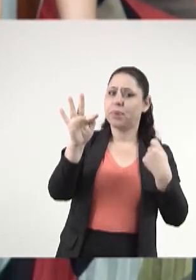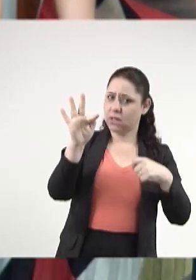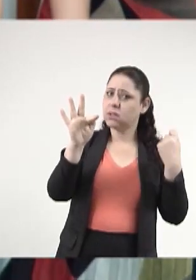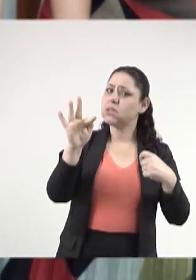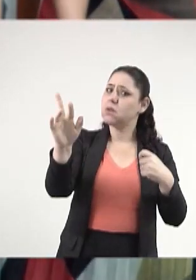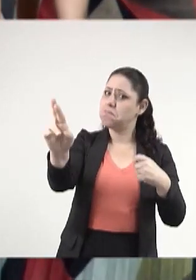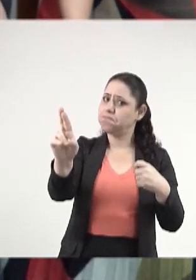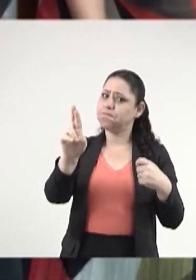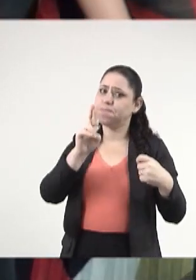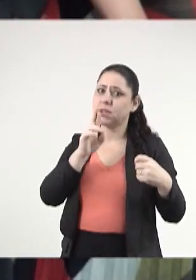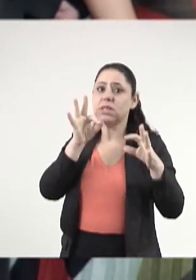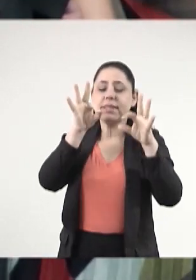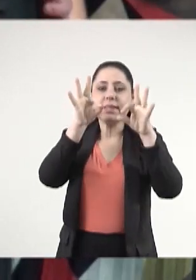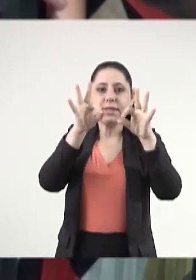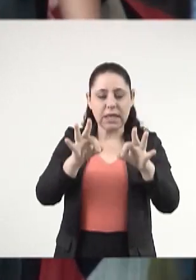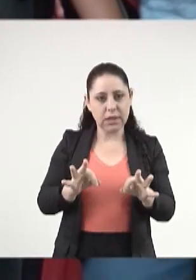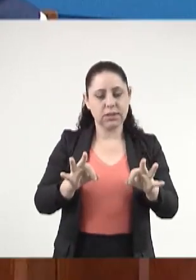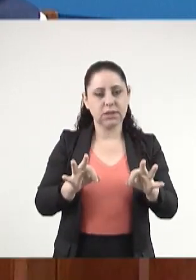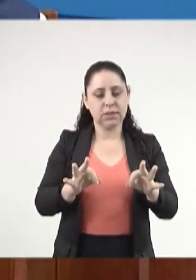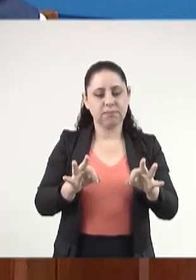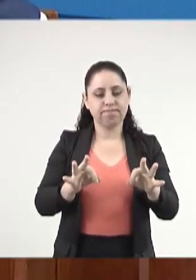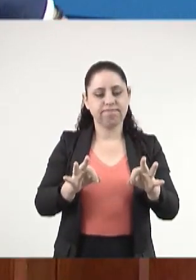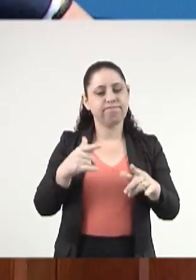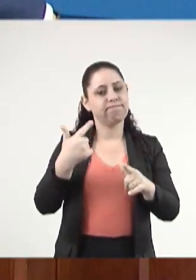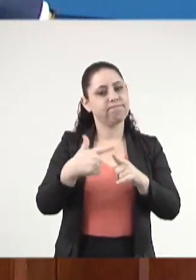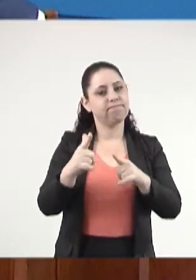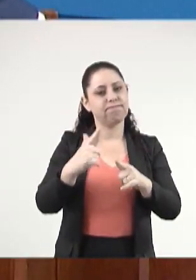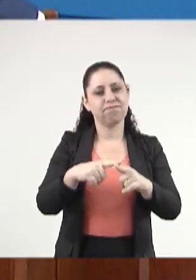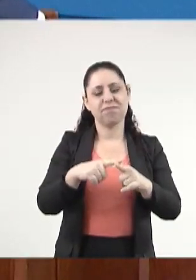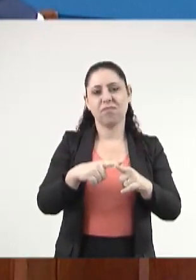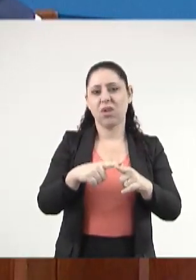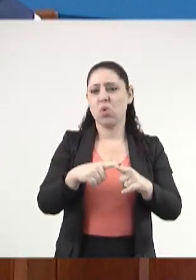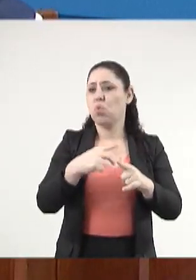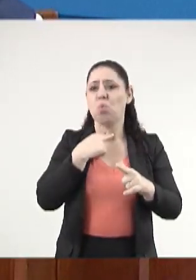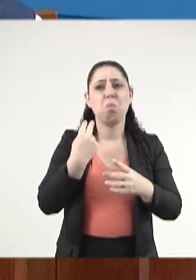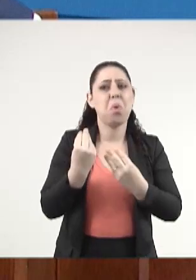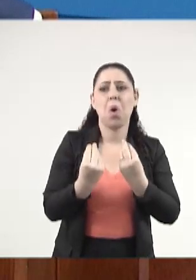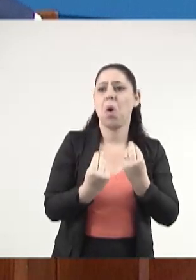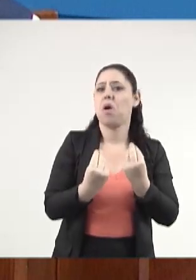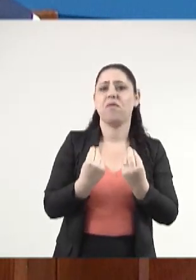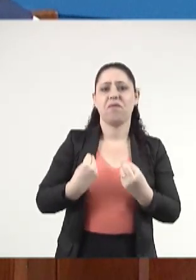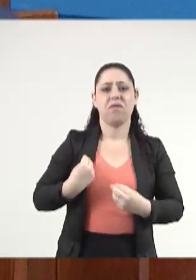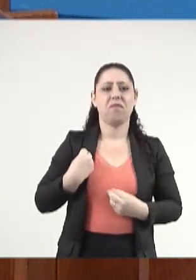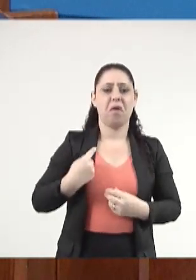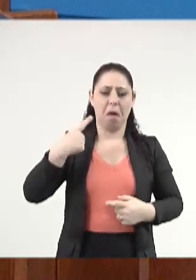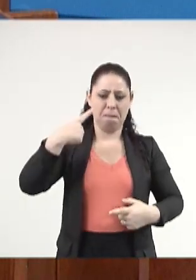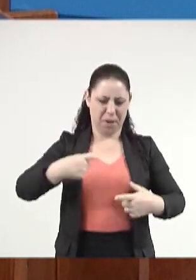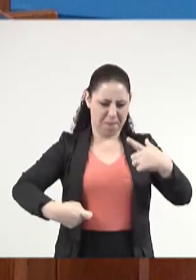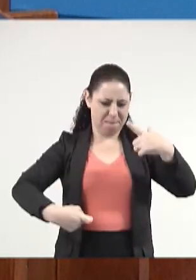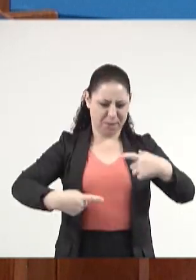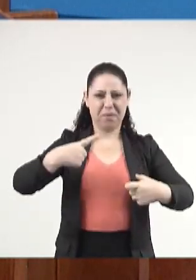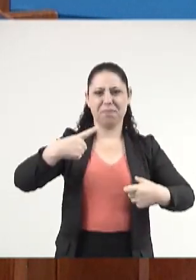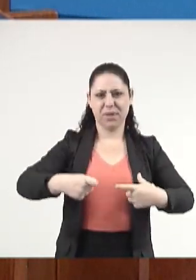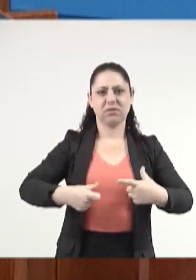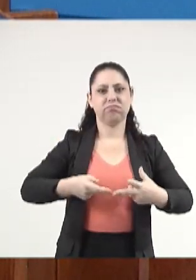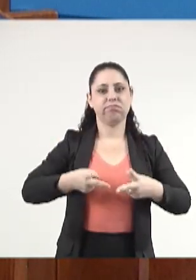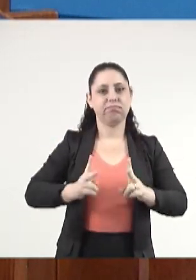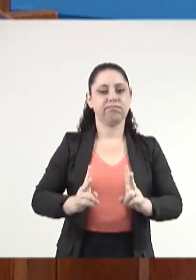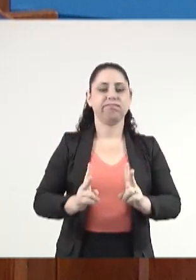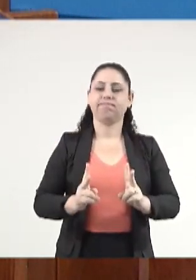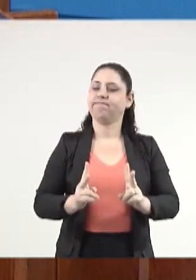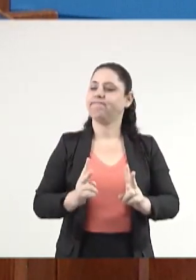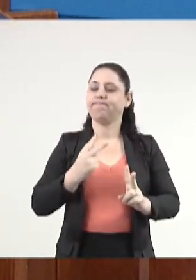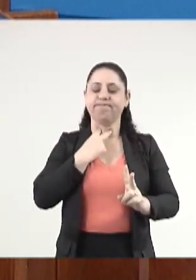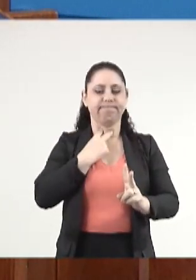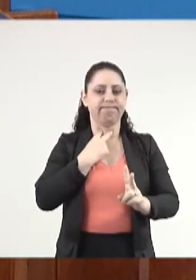uma resposta concreta para essa situação. Não dá mais para viver o bang-bang nesse estado. Não